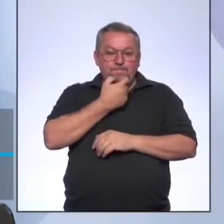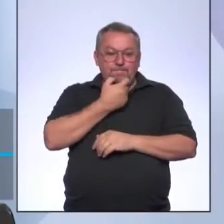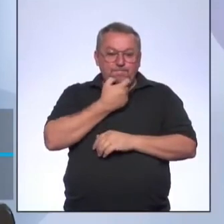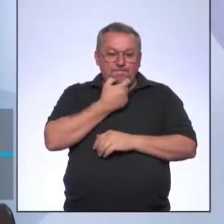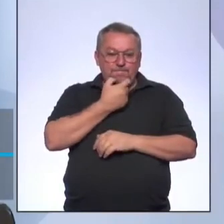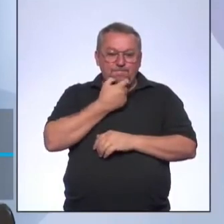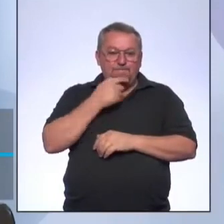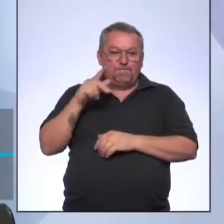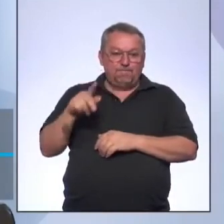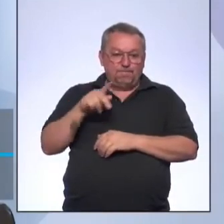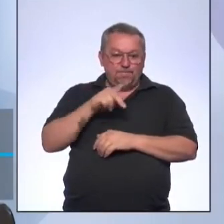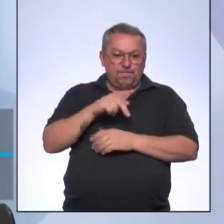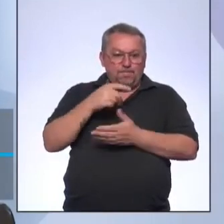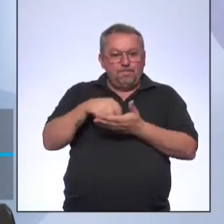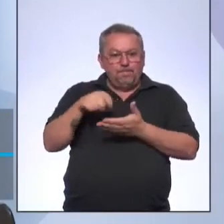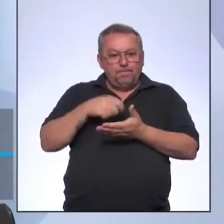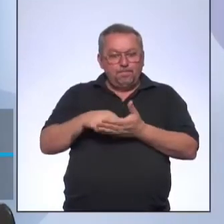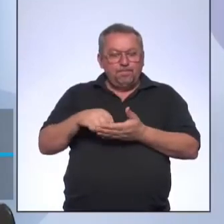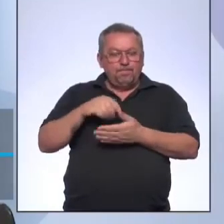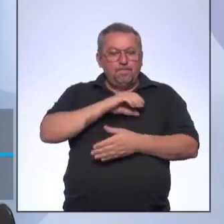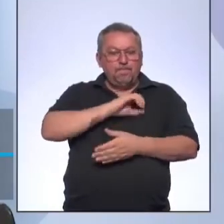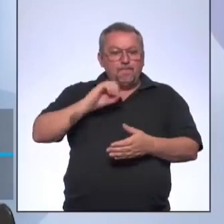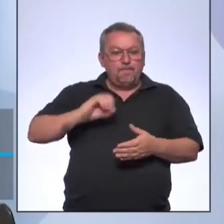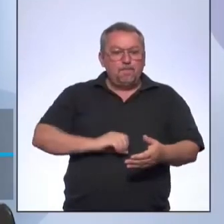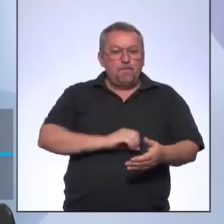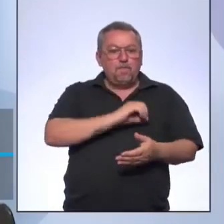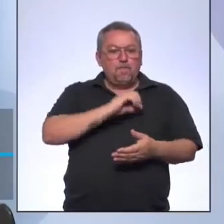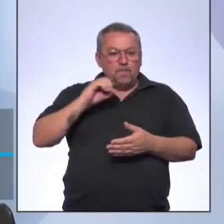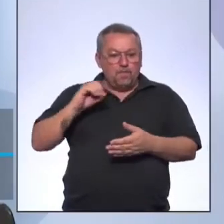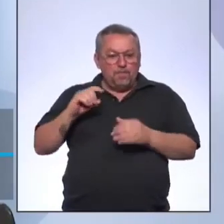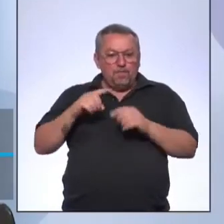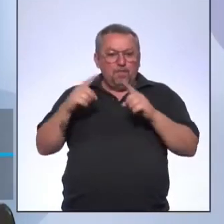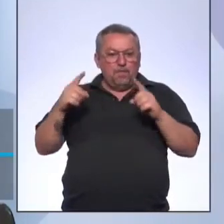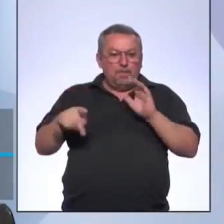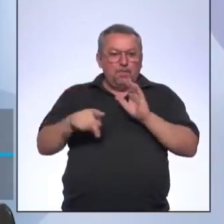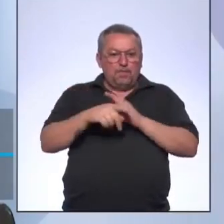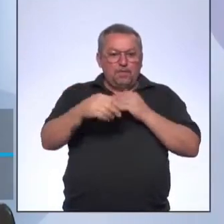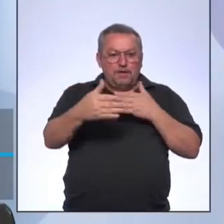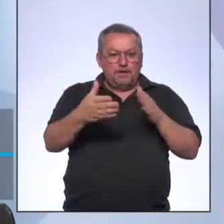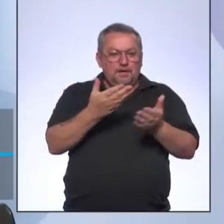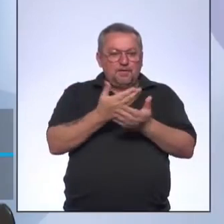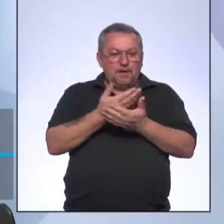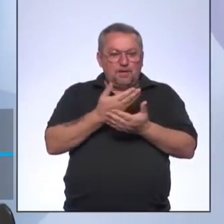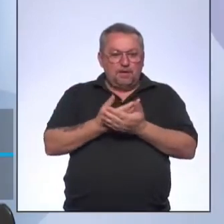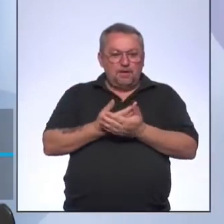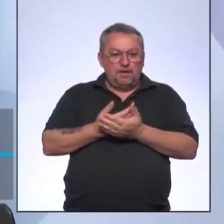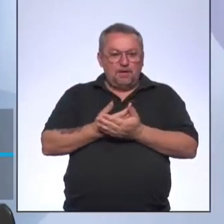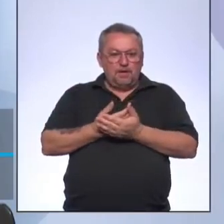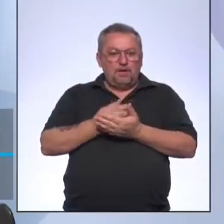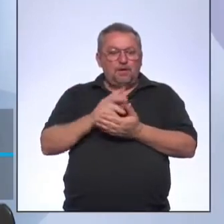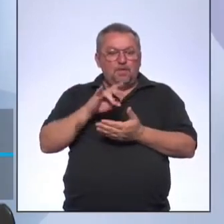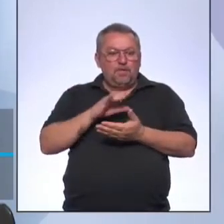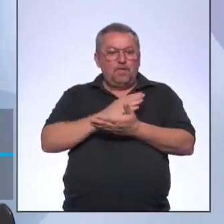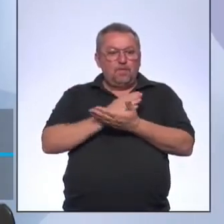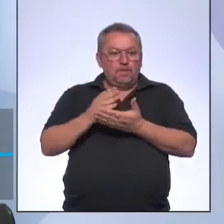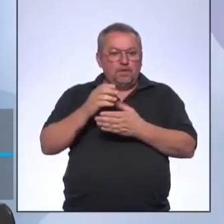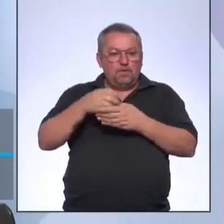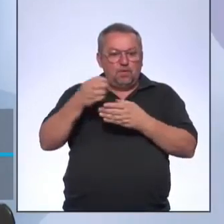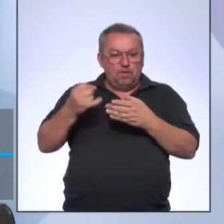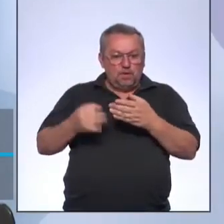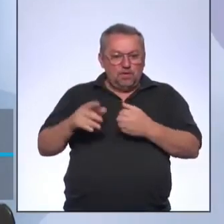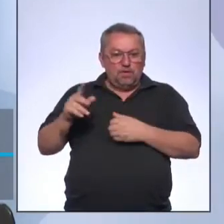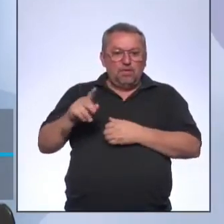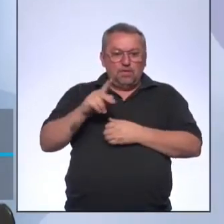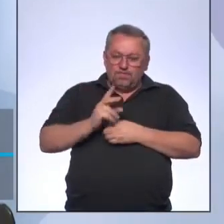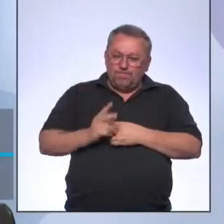sua professora, escreve Centro de Mídias, porque aqui é uma extensão da sala de aula, tá? Eu vou começar aqui o conteúdo e a professora